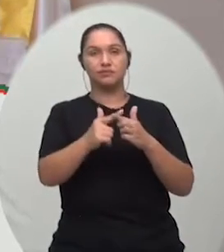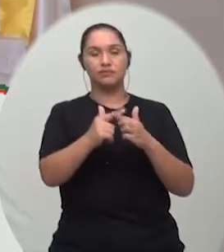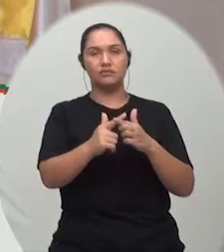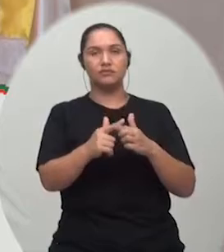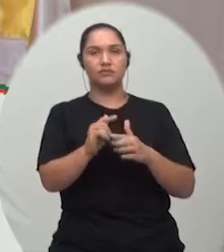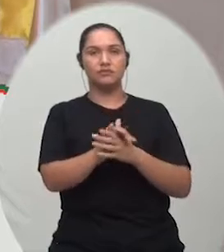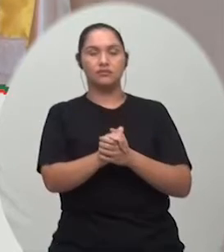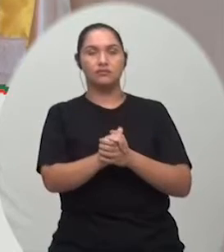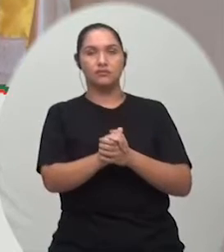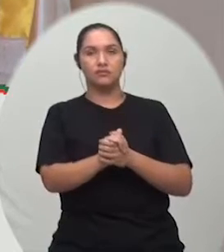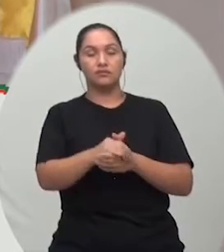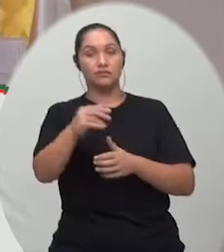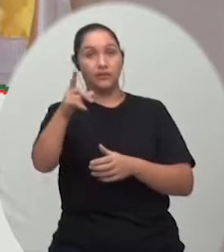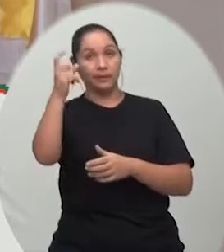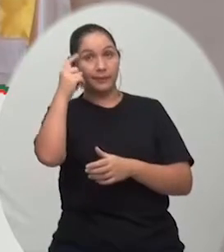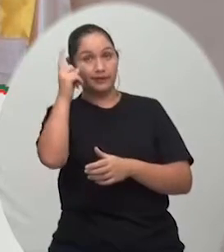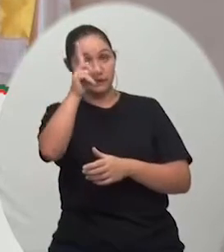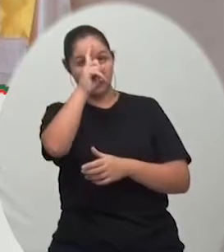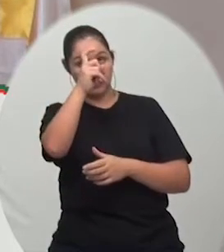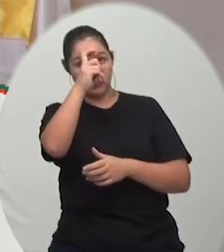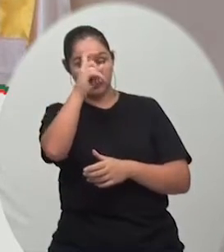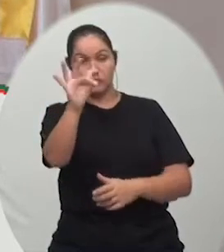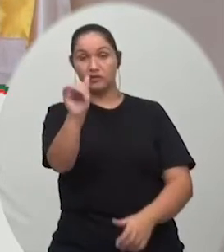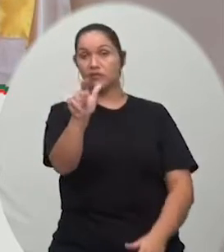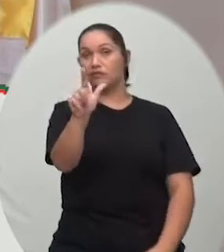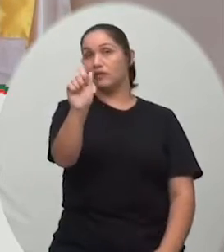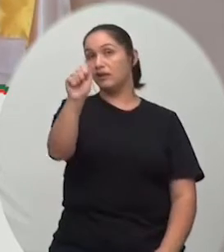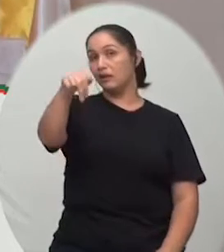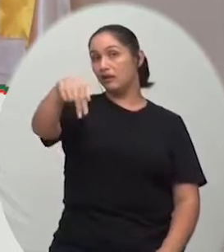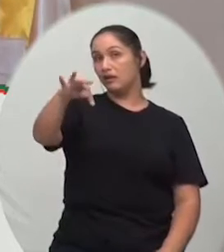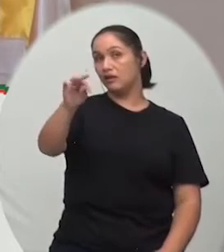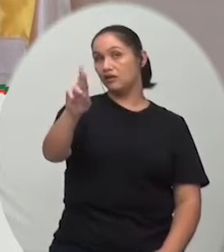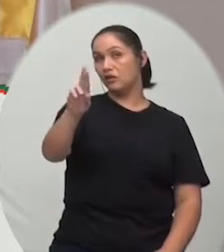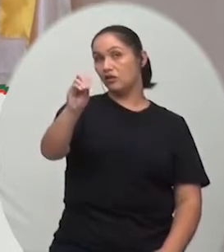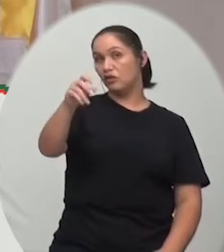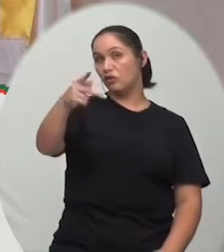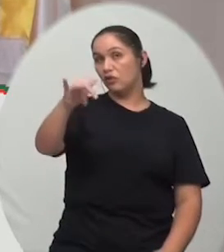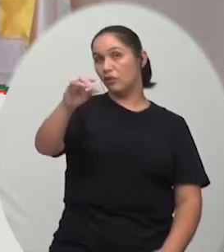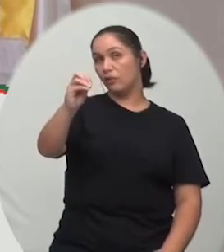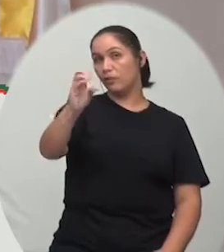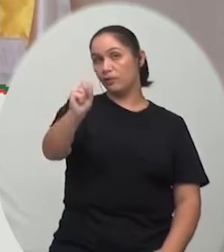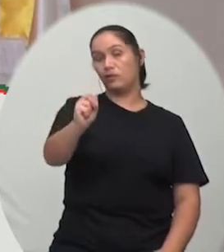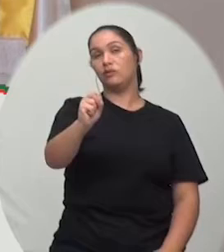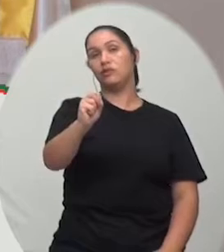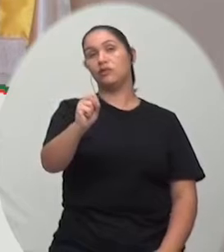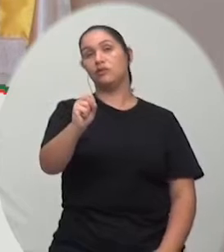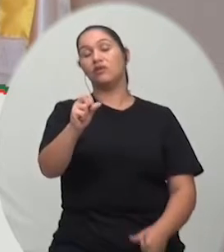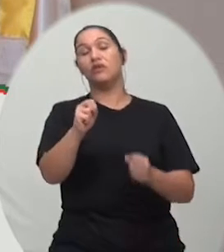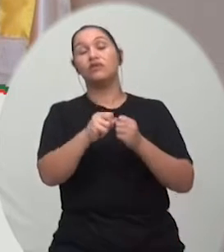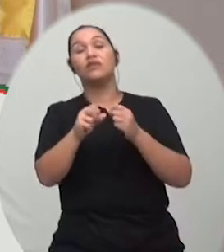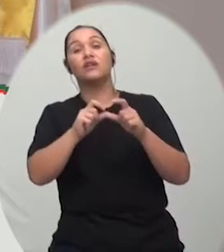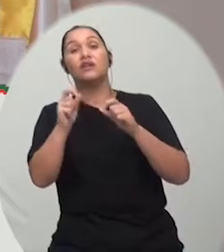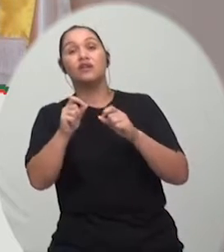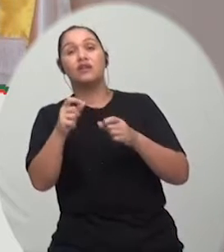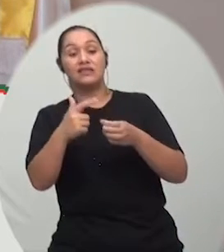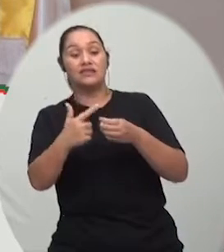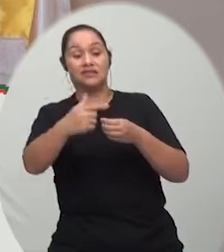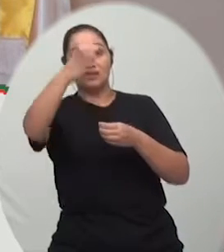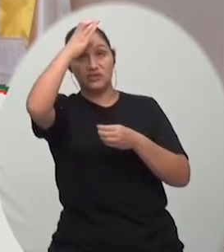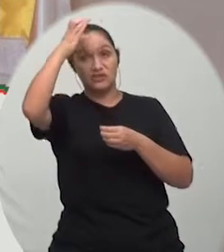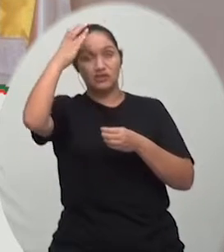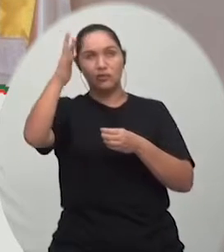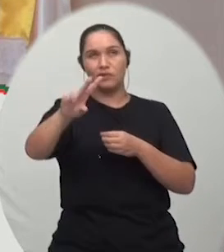relação aos hospitais filantrópicos de todo o estado de Santa Catarina, destinaria para Criciúma em torno de 10